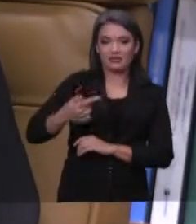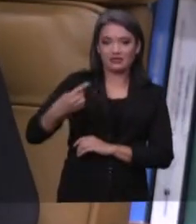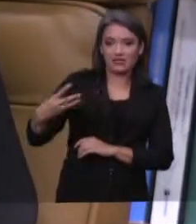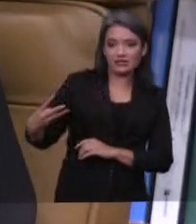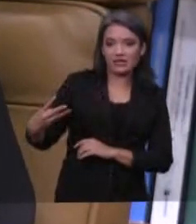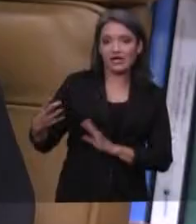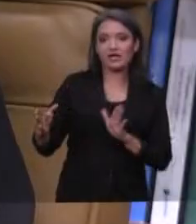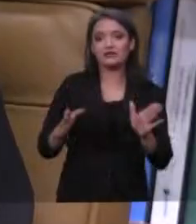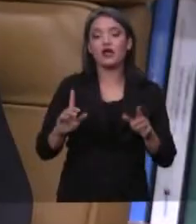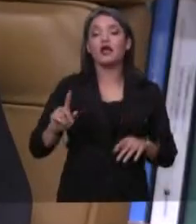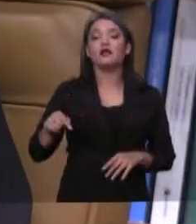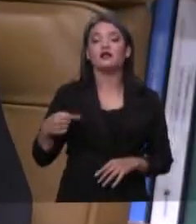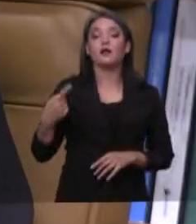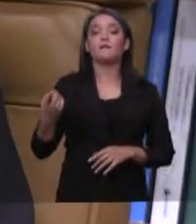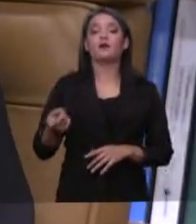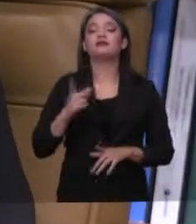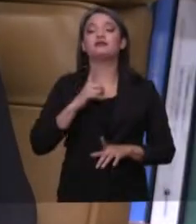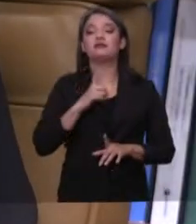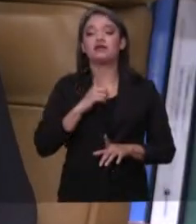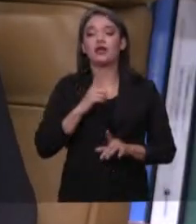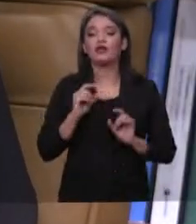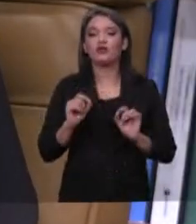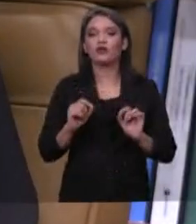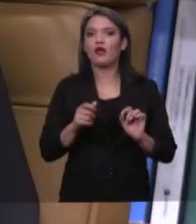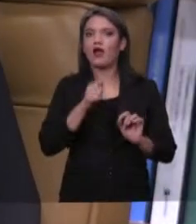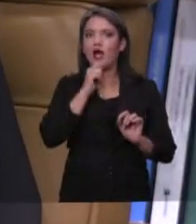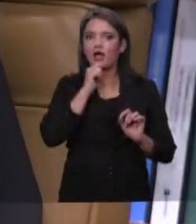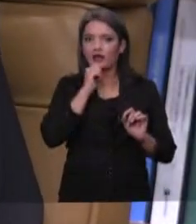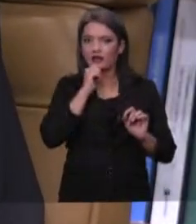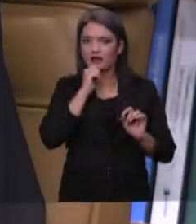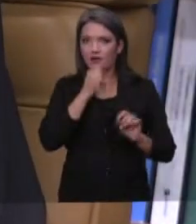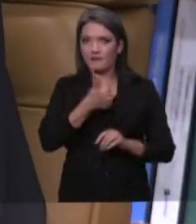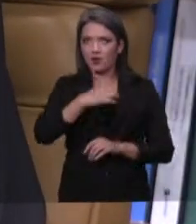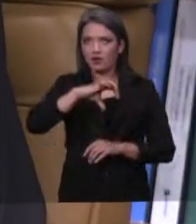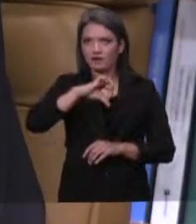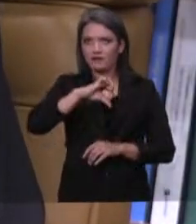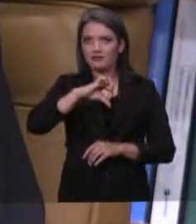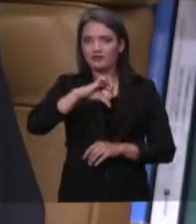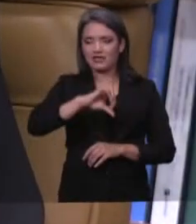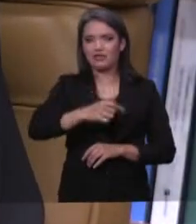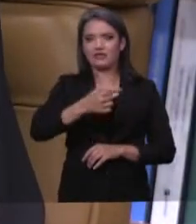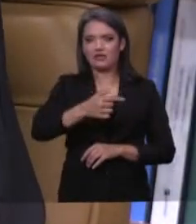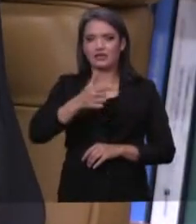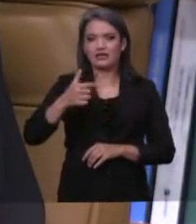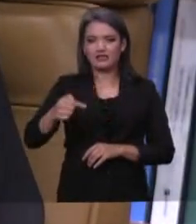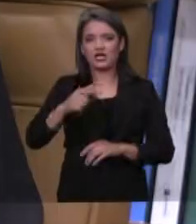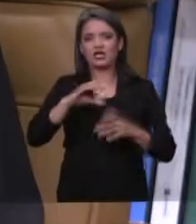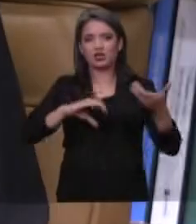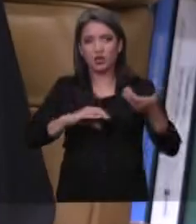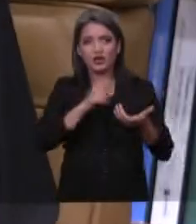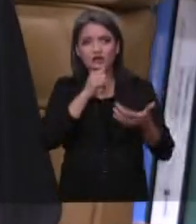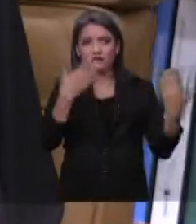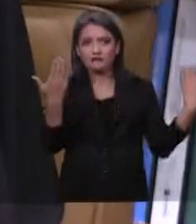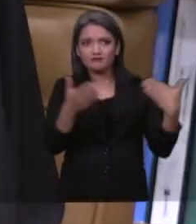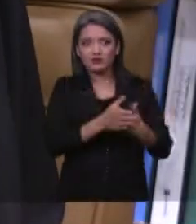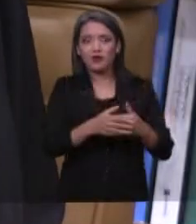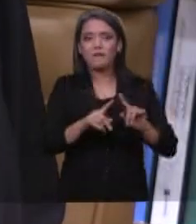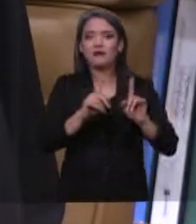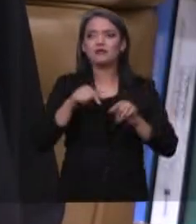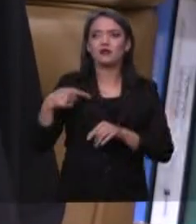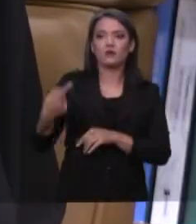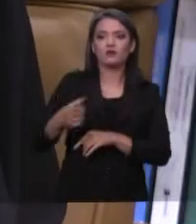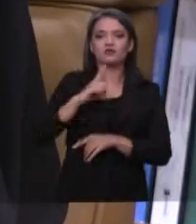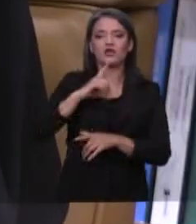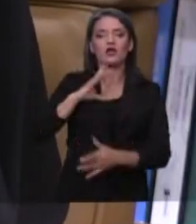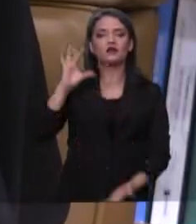mas ainda com fechamento do Congresso em 1977. Quem vota é o excelentíssimo senhor ministro Luiz Roberto Barroso,